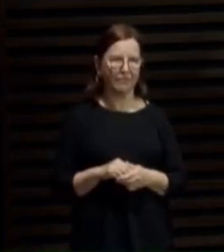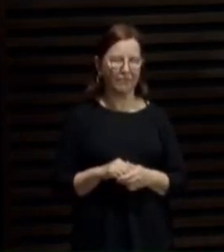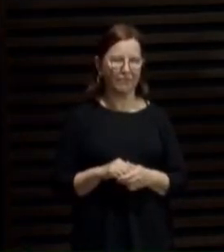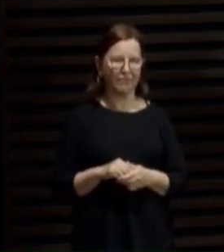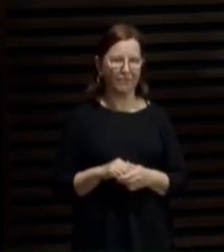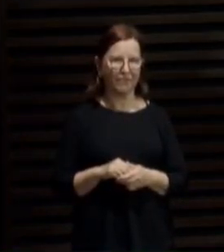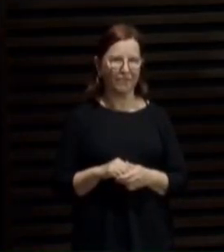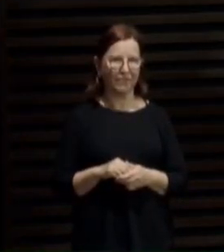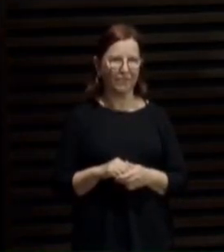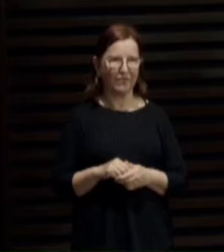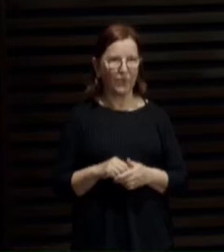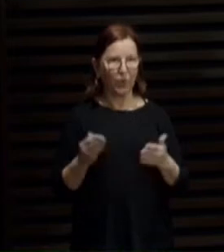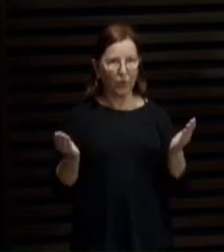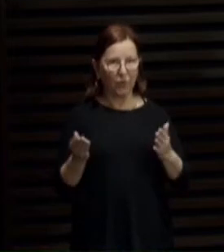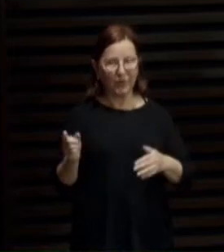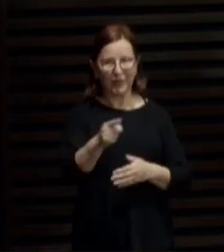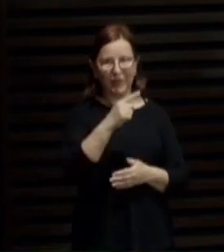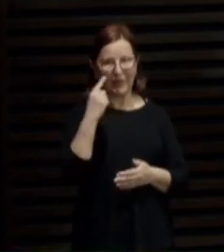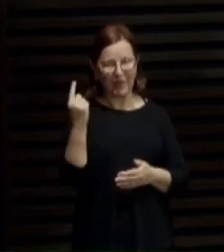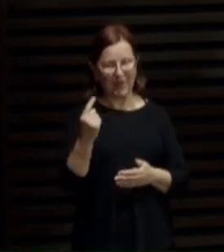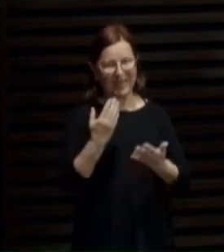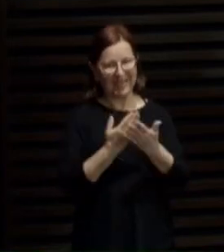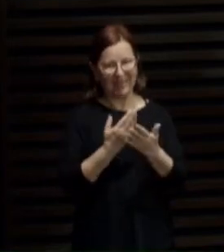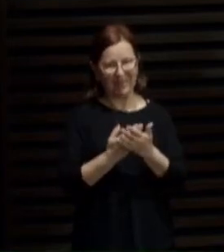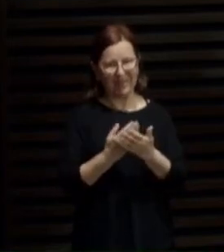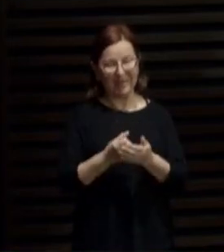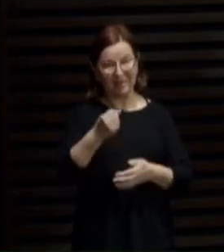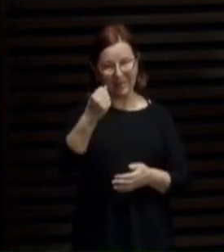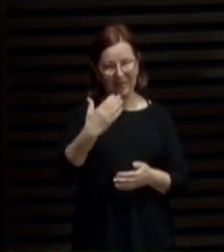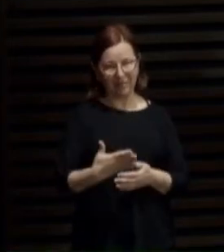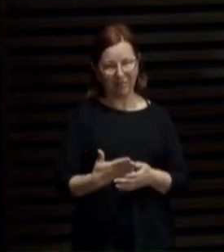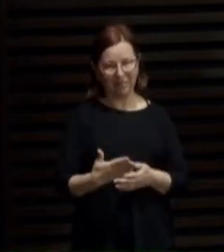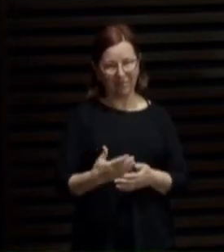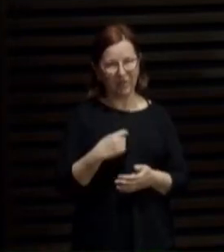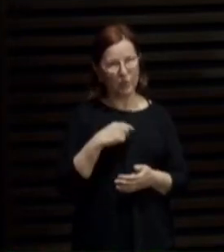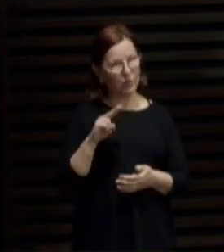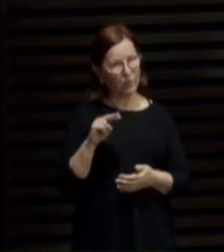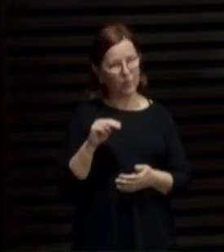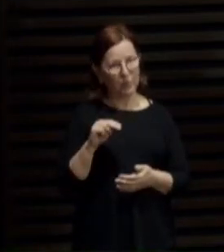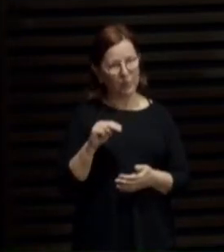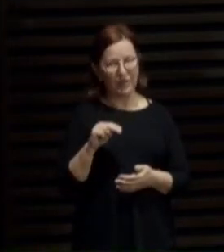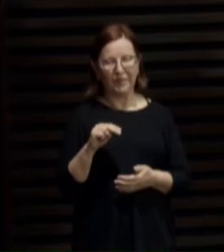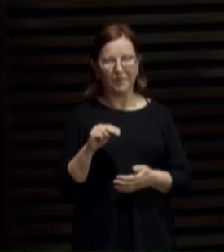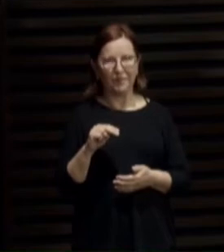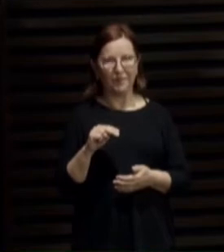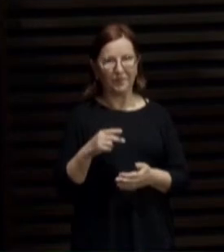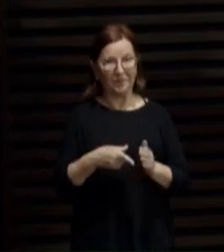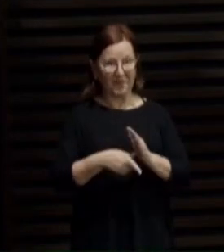Hoje a gente vai tratar um pouquinho sobre um assunto que eu nunca tratei na igreja.